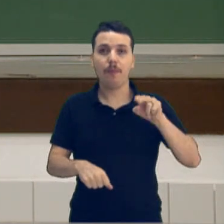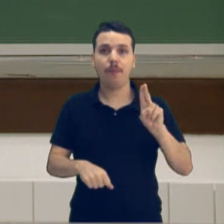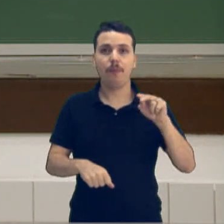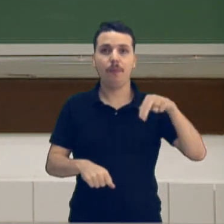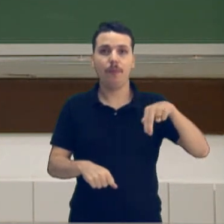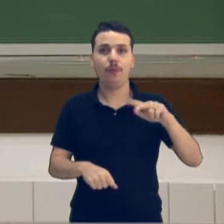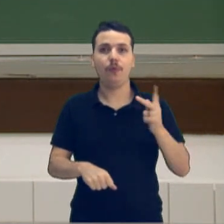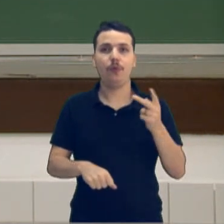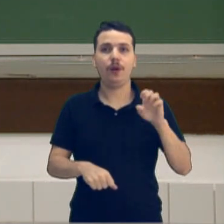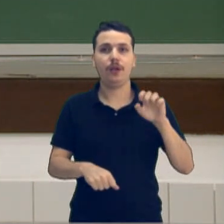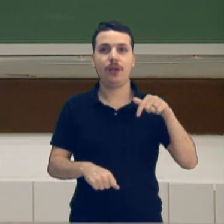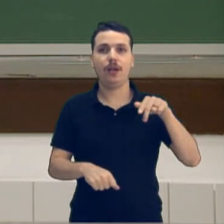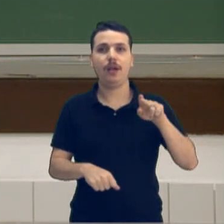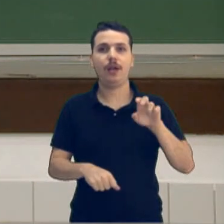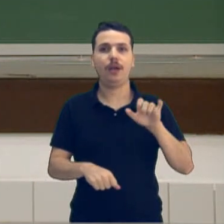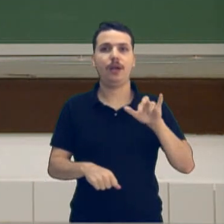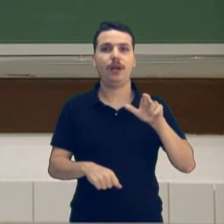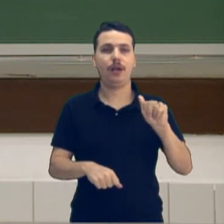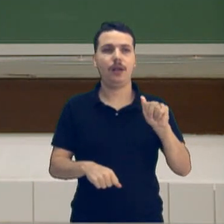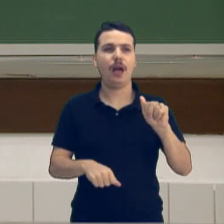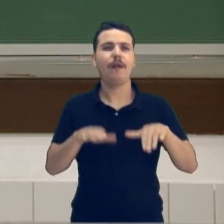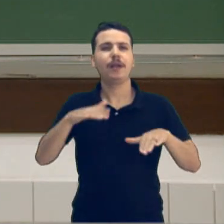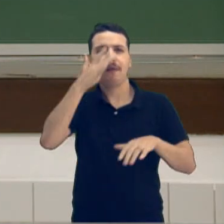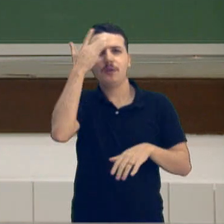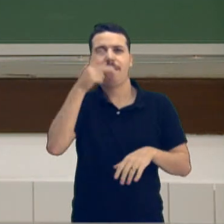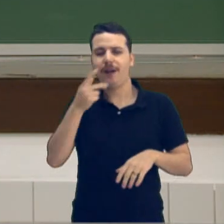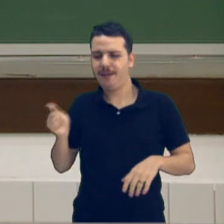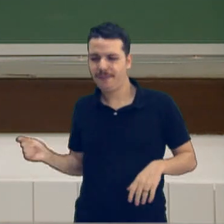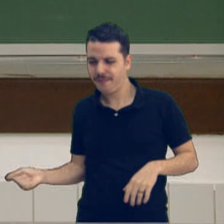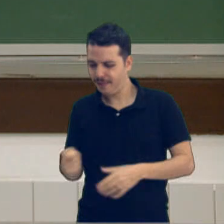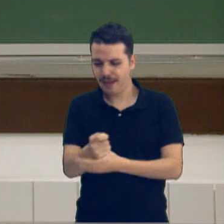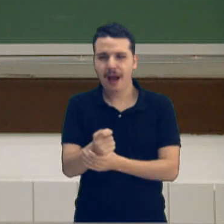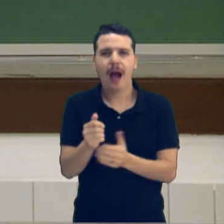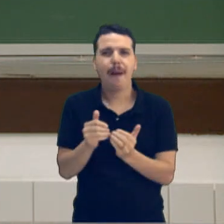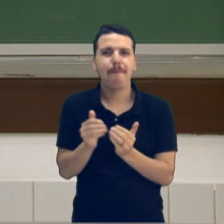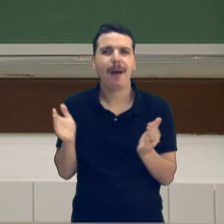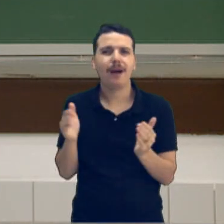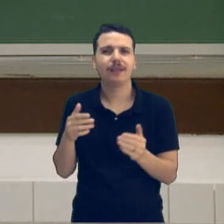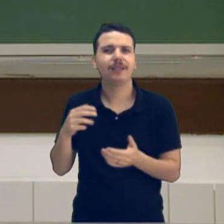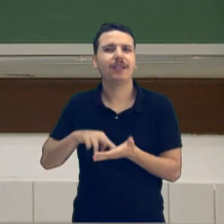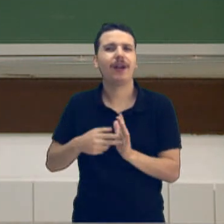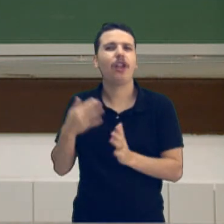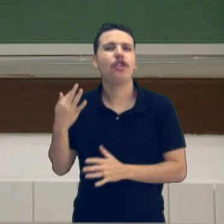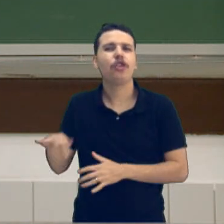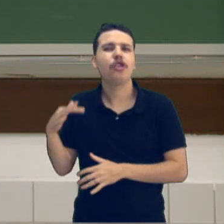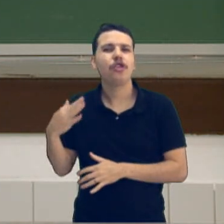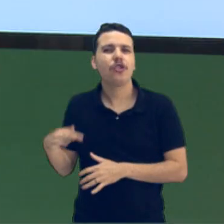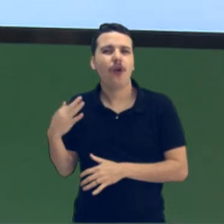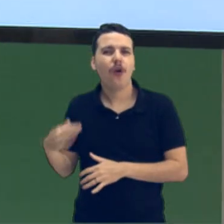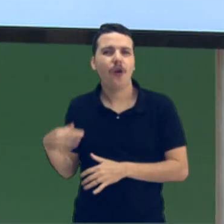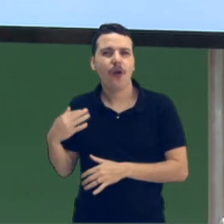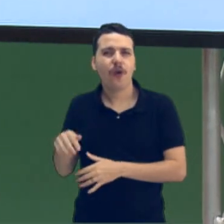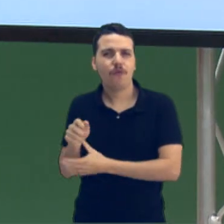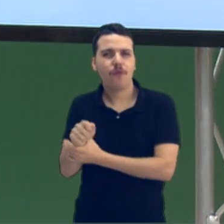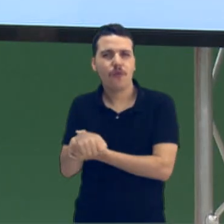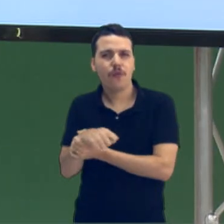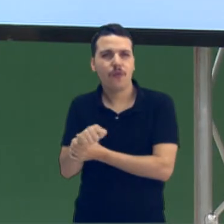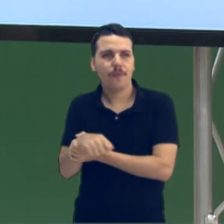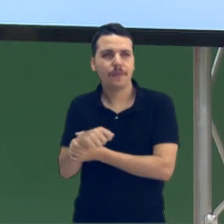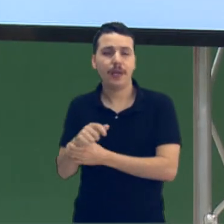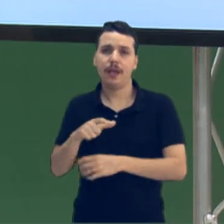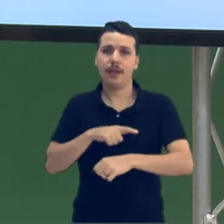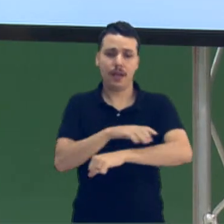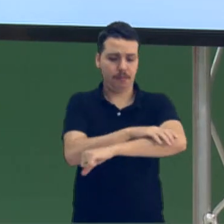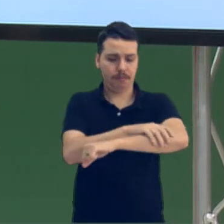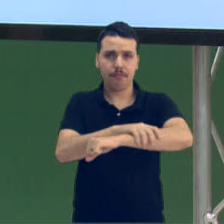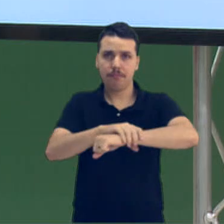a questão do pulso aberto. Ah, eu sinto muita dor, eu tenho pulso aberto. Quer dizer, não é nesse sentido, né? Nós temos no nosso